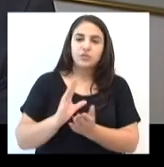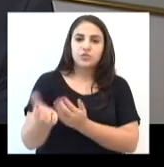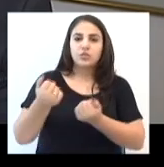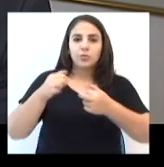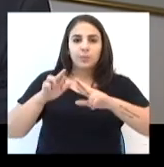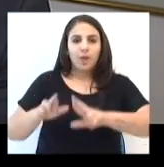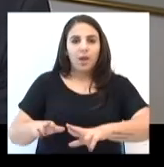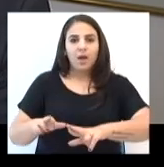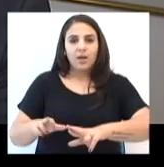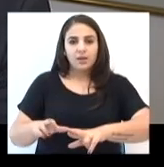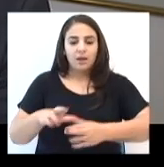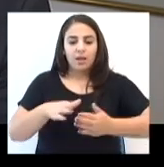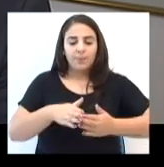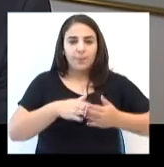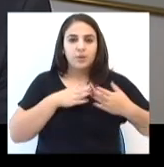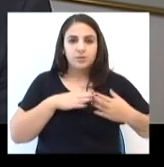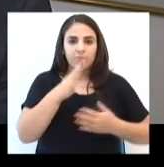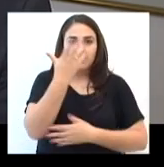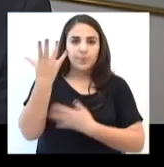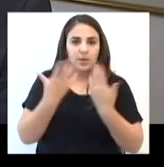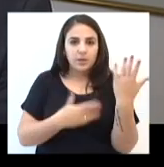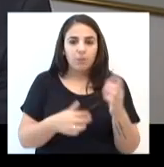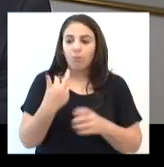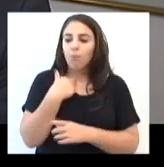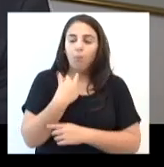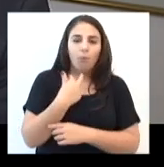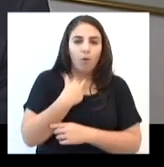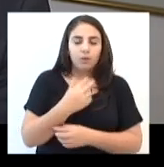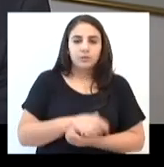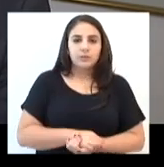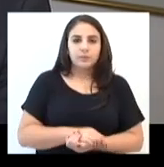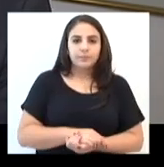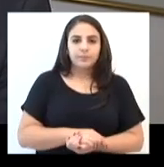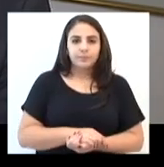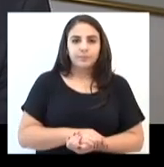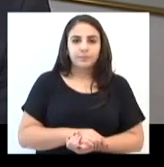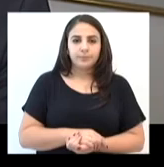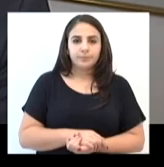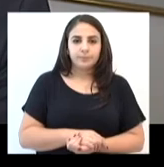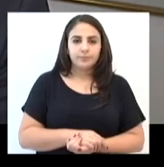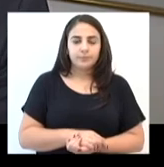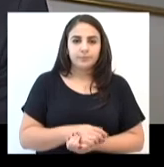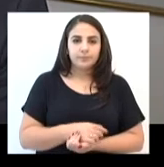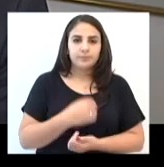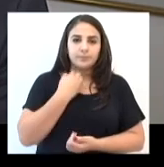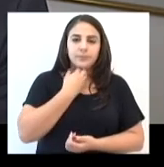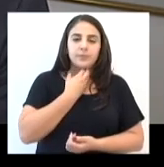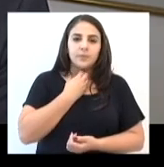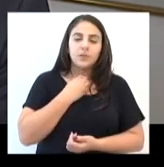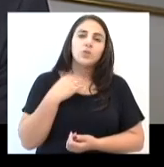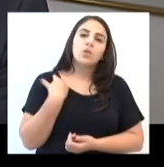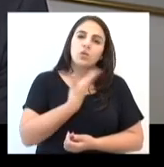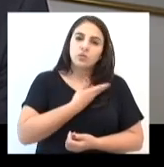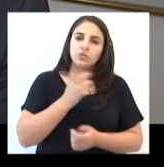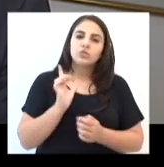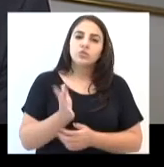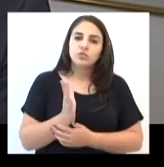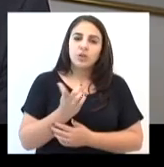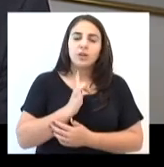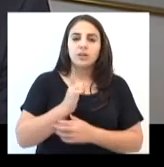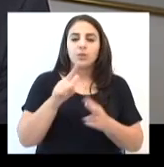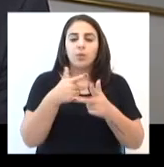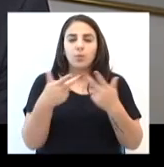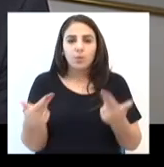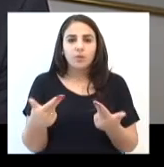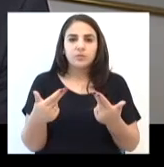de proteção ambiental, aonde não se possa, né? Obviamente que nós já temos uma situação configurada do aeroporto e